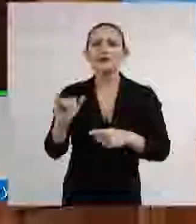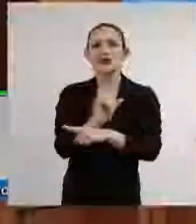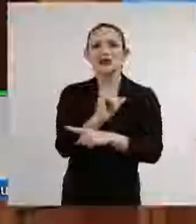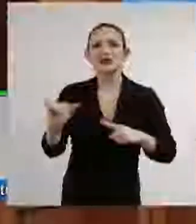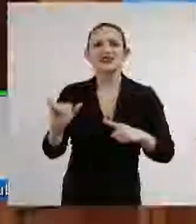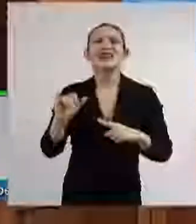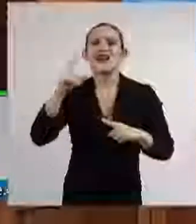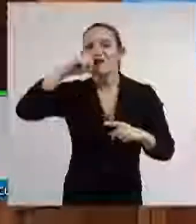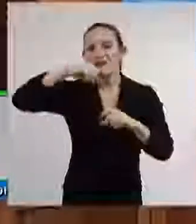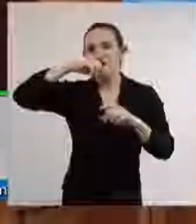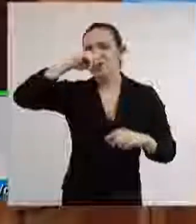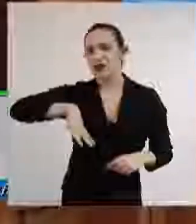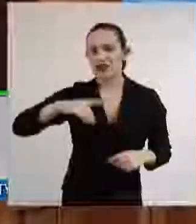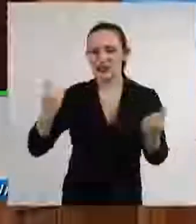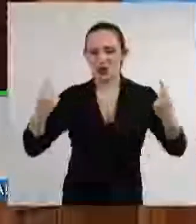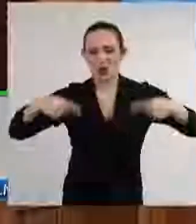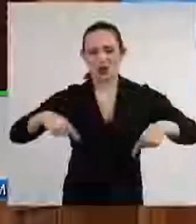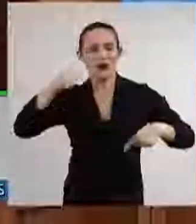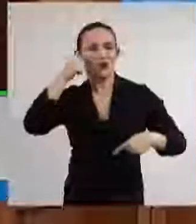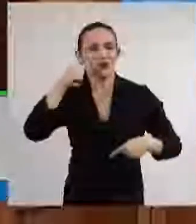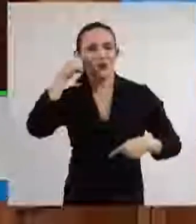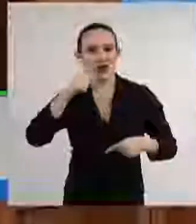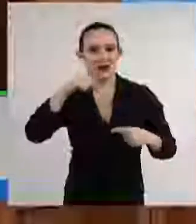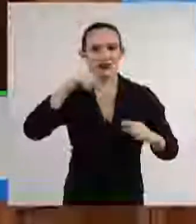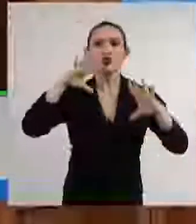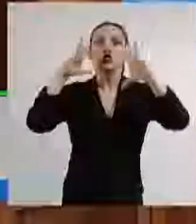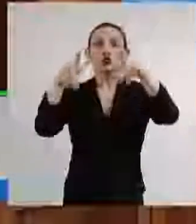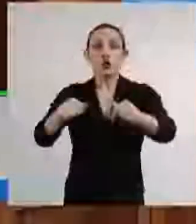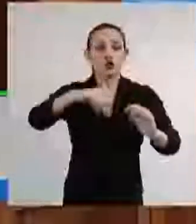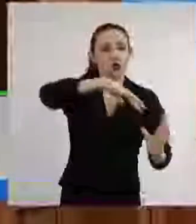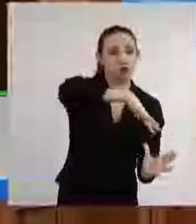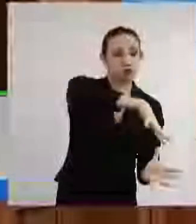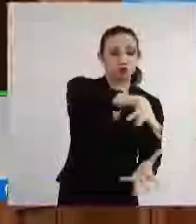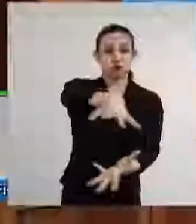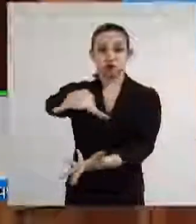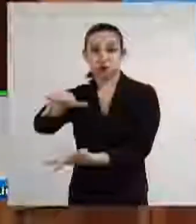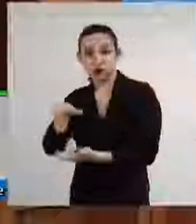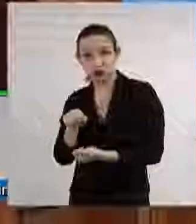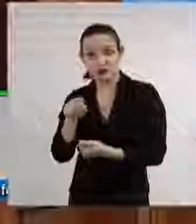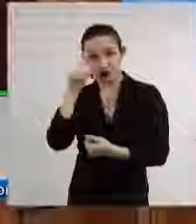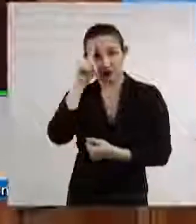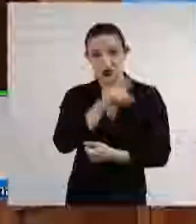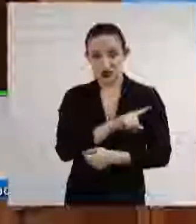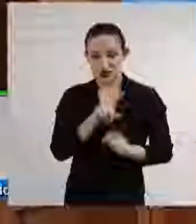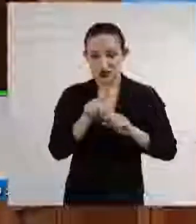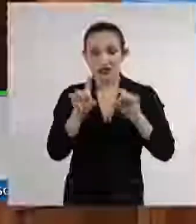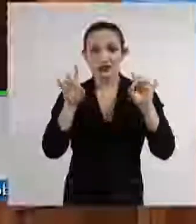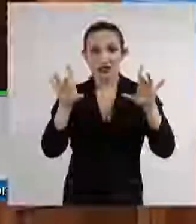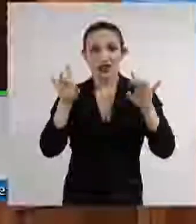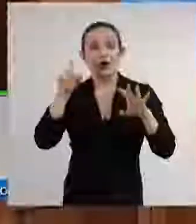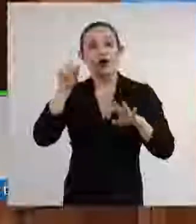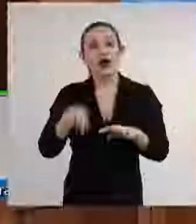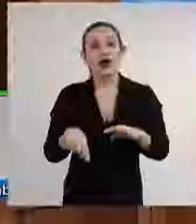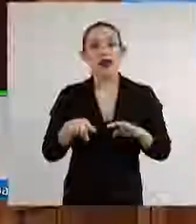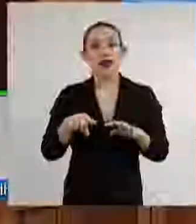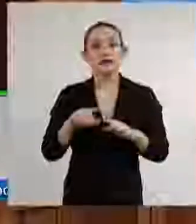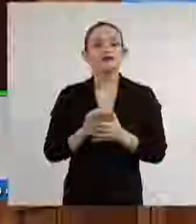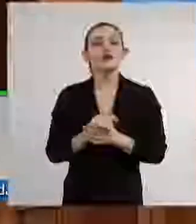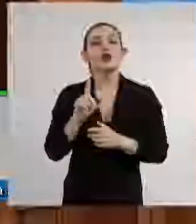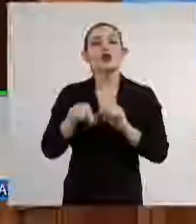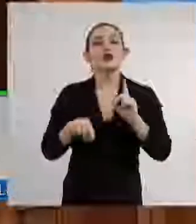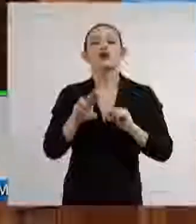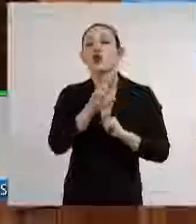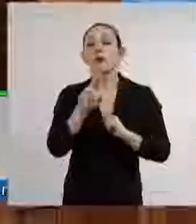violência contra as mulheres no mundo. A data é uma homenagem às irmãs Pátria, Minerva de